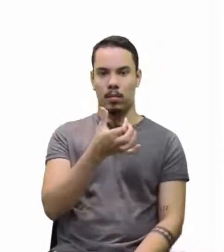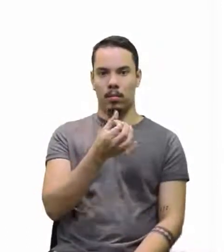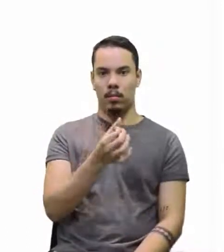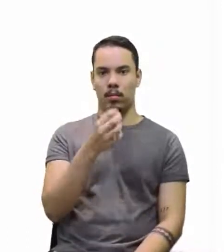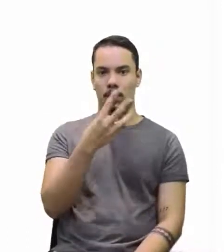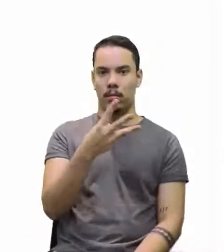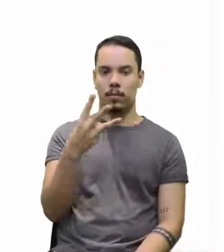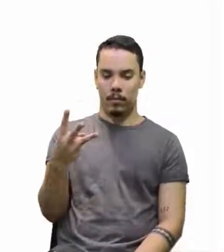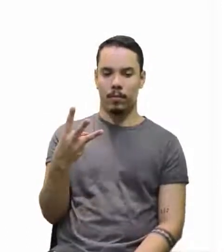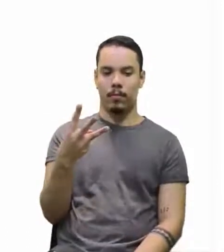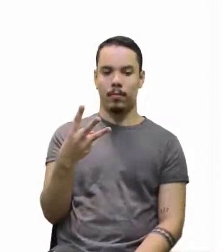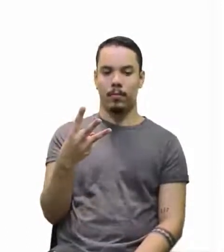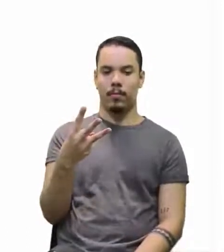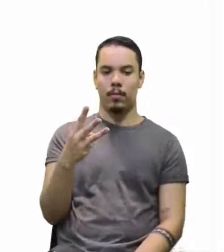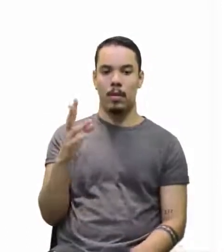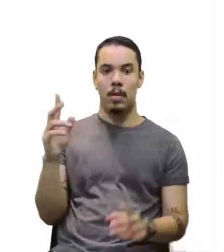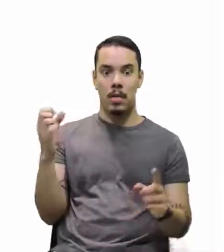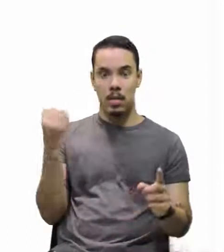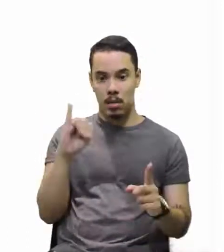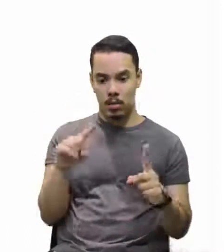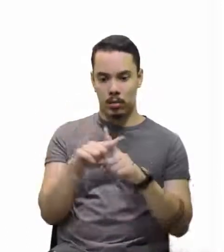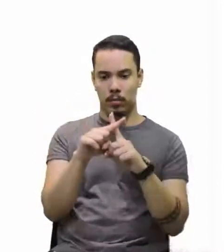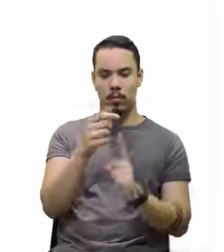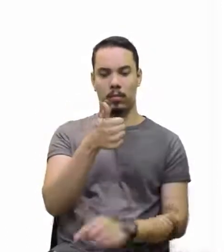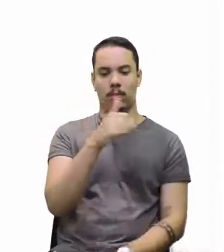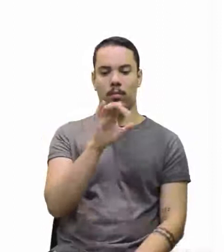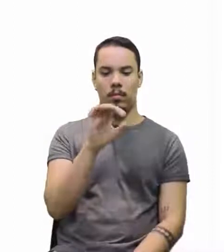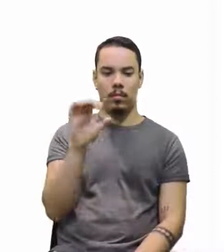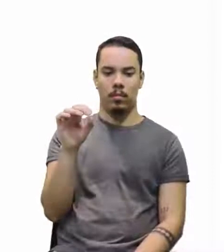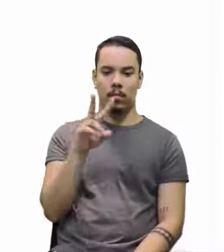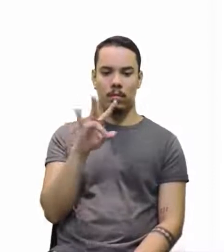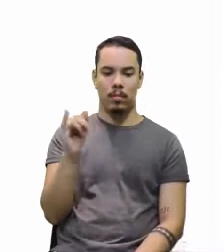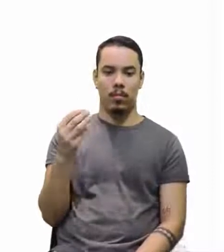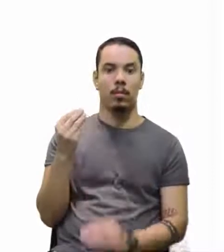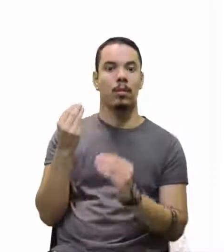6,33. 63, multiplicando por 100, isso aqui vai dar